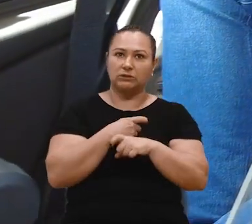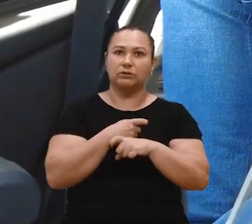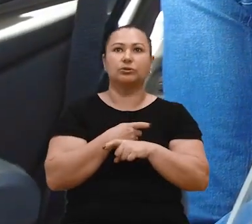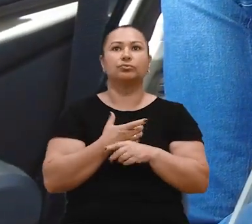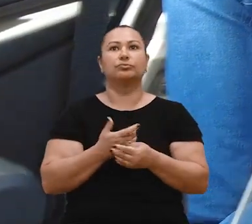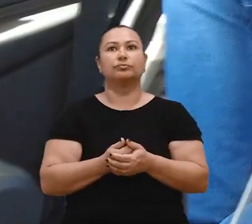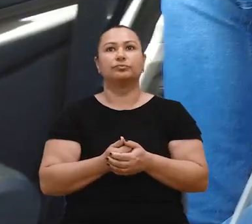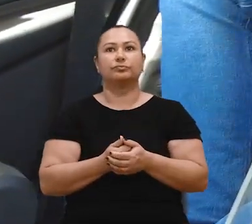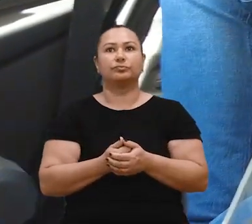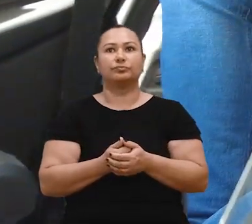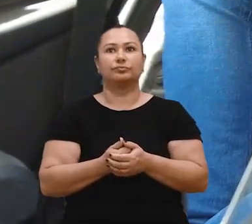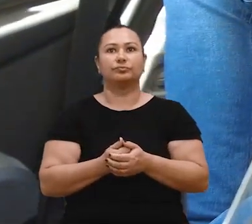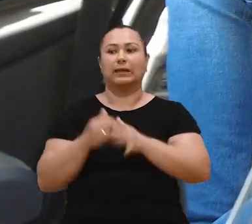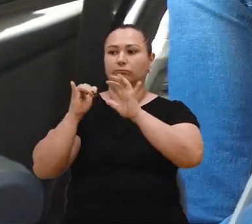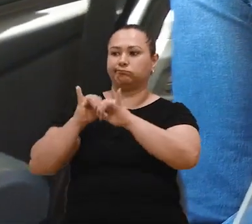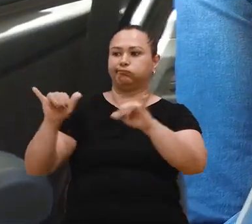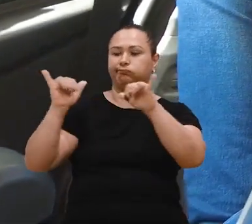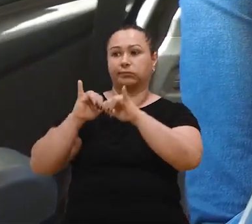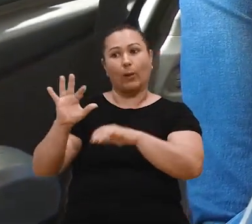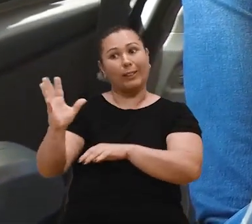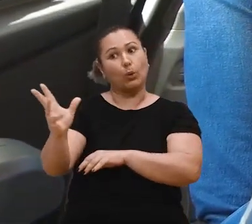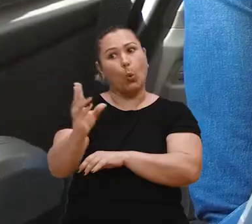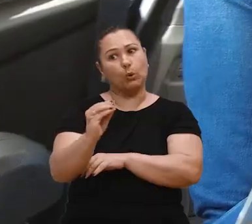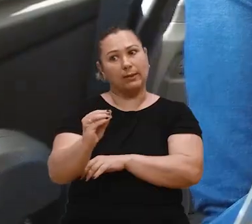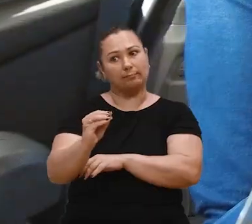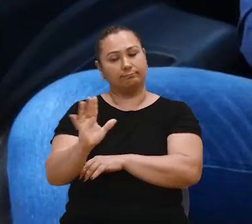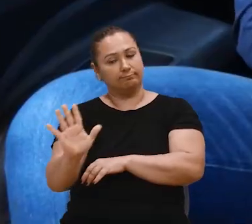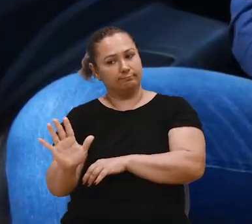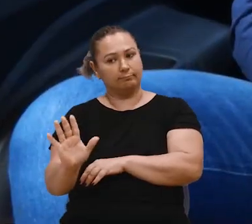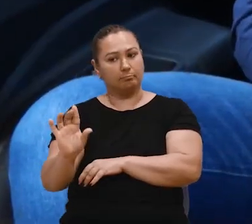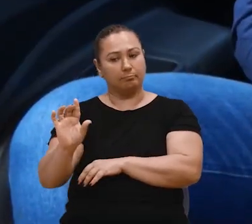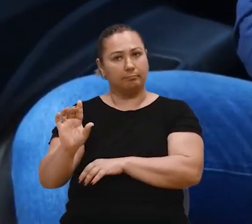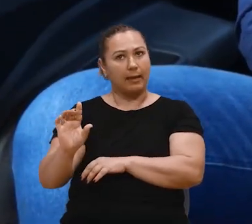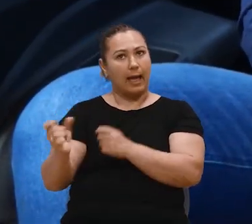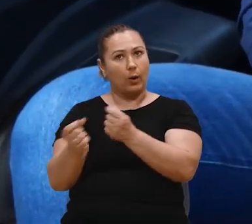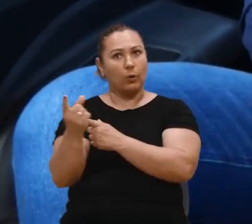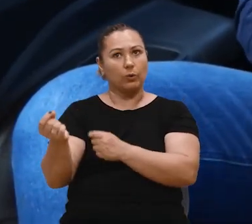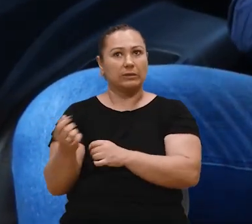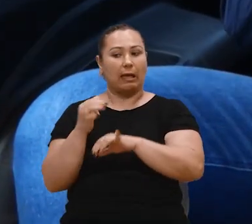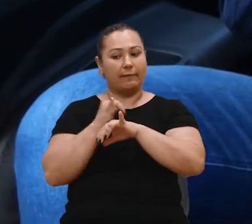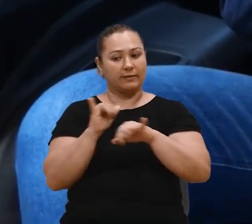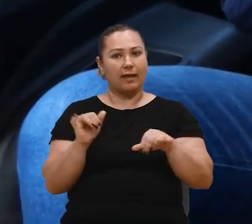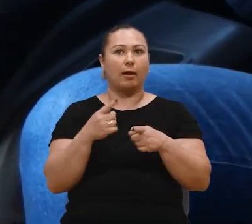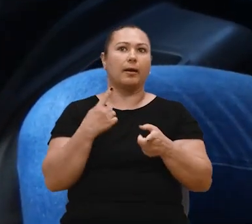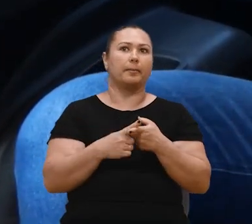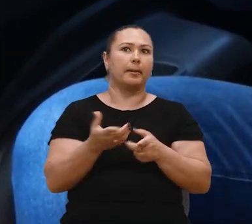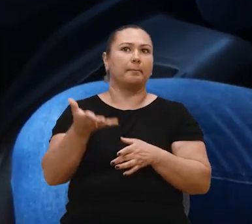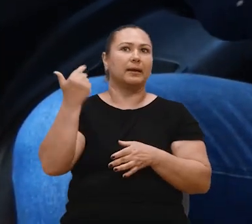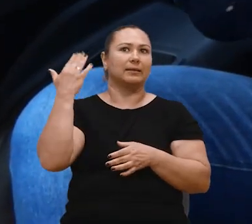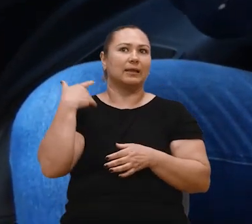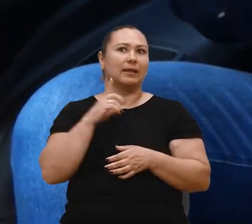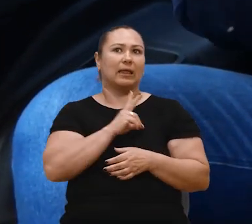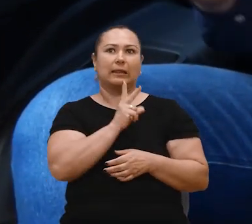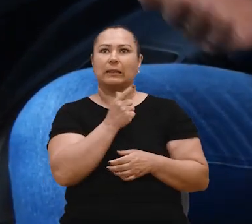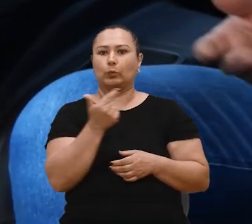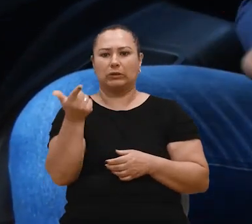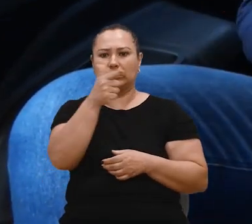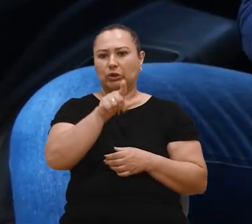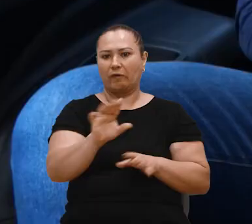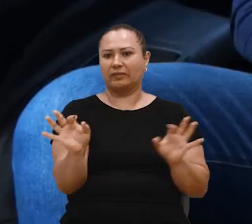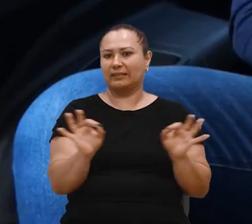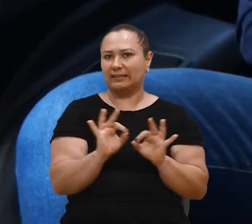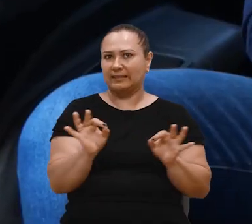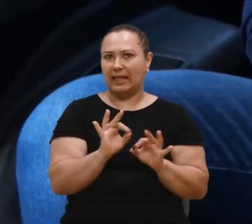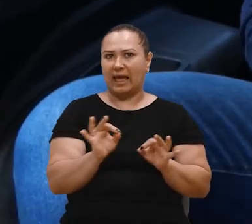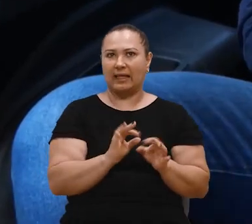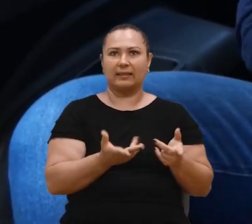A imprensa de Caxias, não toda, é uma parte da imprensa de Caxias dizia que eu, por causa daquilo, não me reelegeria nem para síndico de